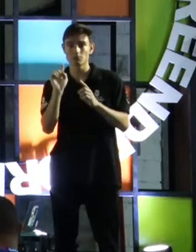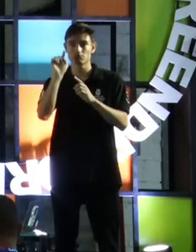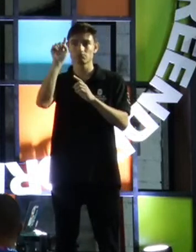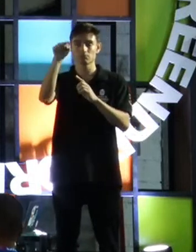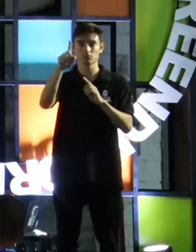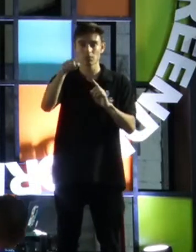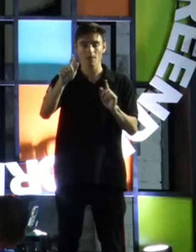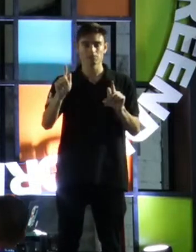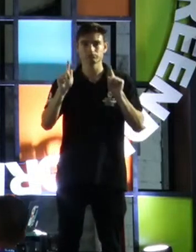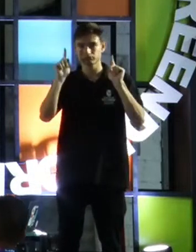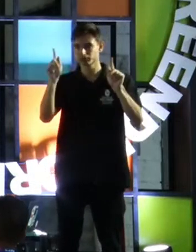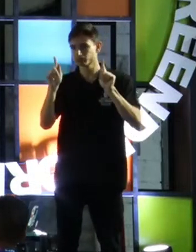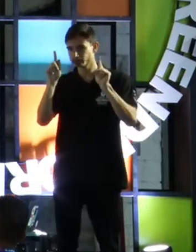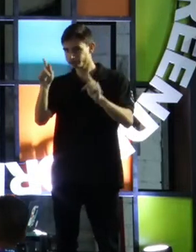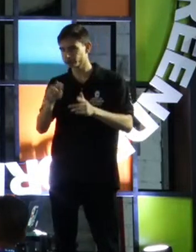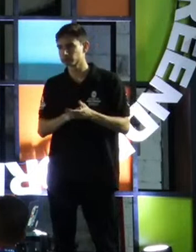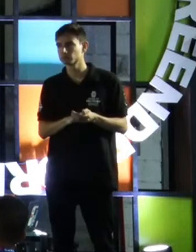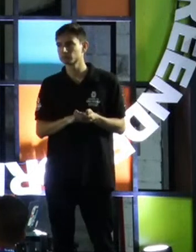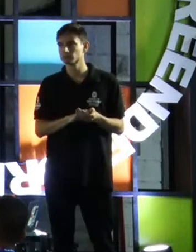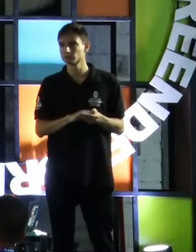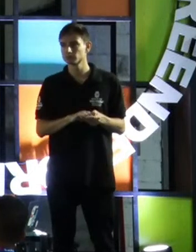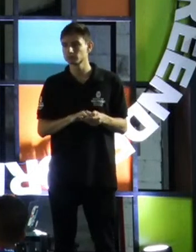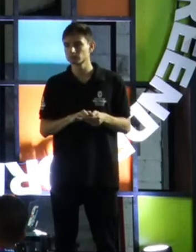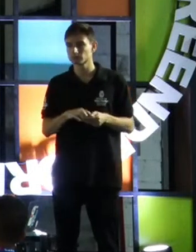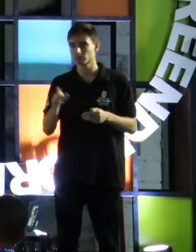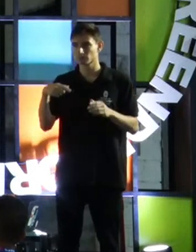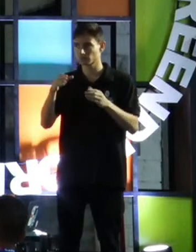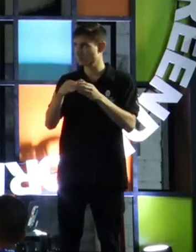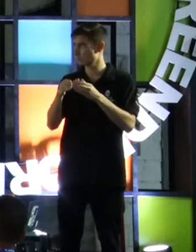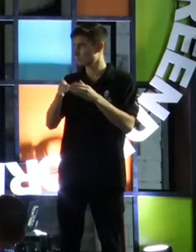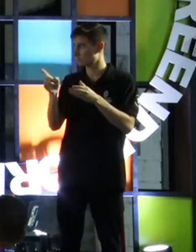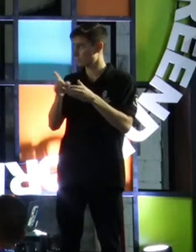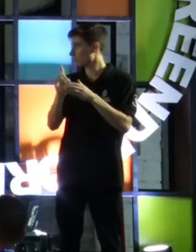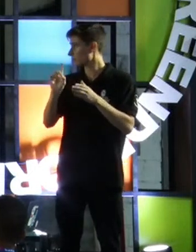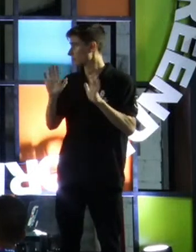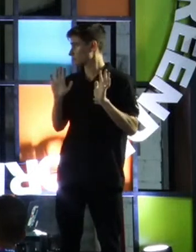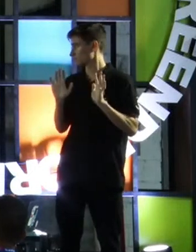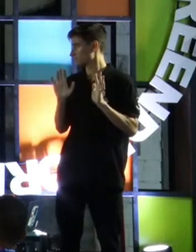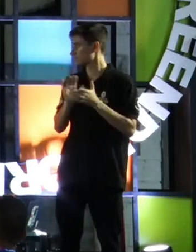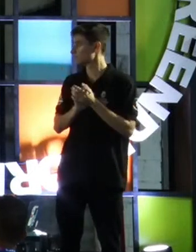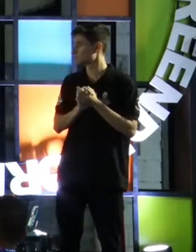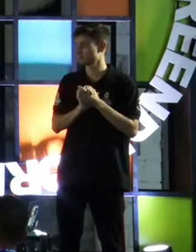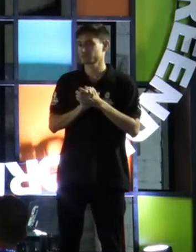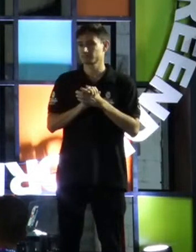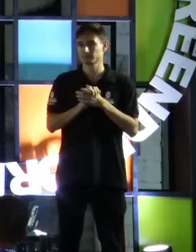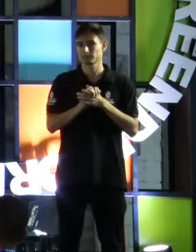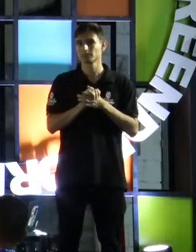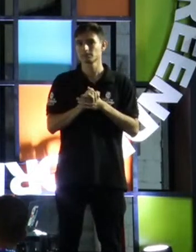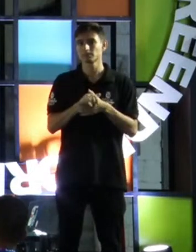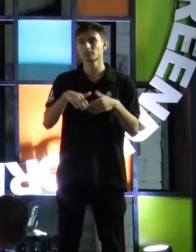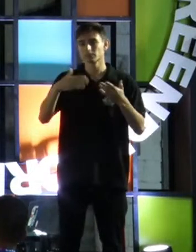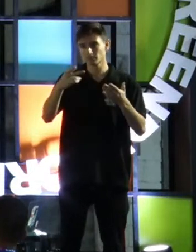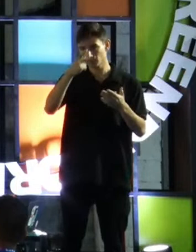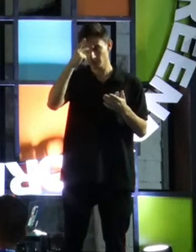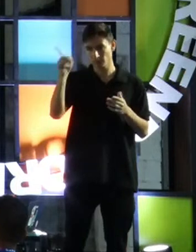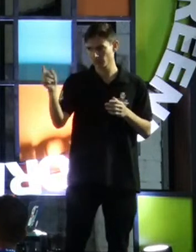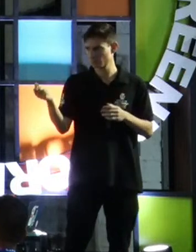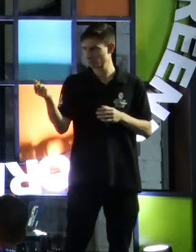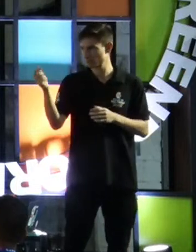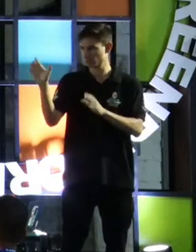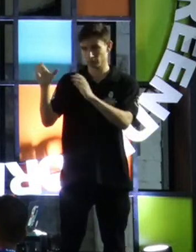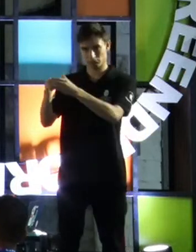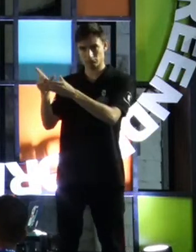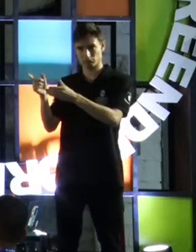fazendo protesto. Eu não estou criticando o Greenpeace não, tá, gente? Pelo amor de Deus. Quando a galera do dinheiro